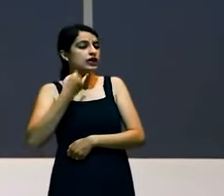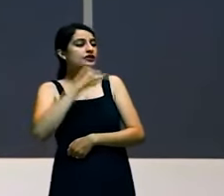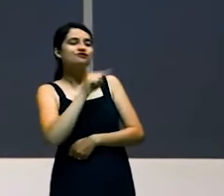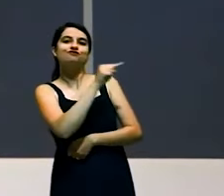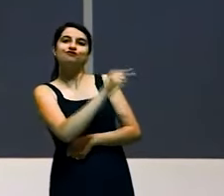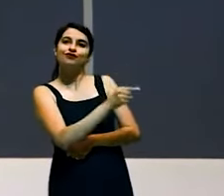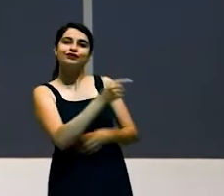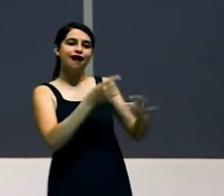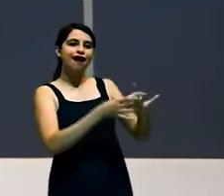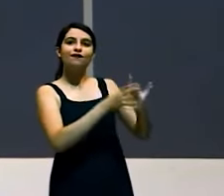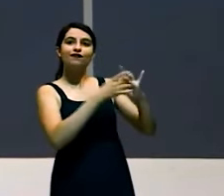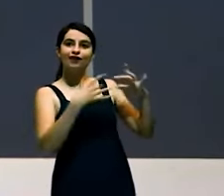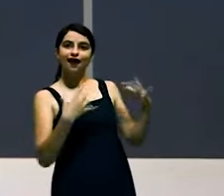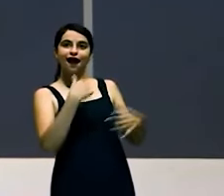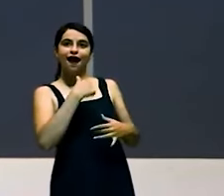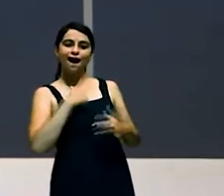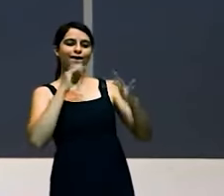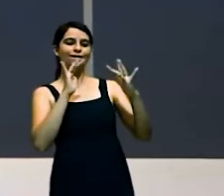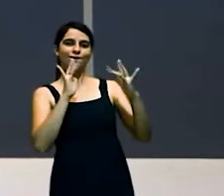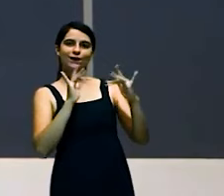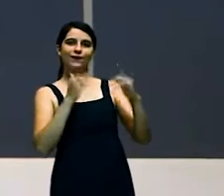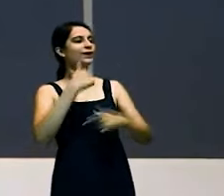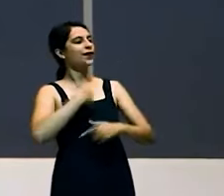Eu olhei para ele e falei, rapaz, está invertida a coisa aí.